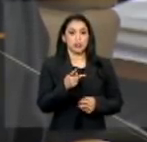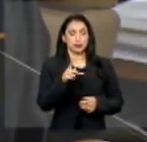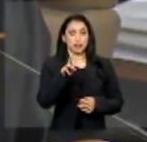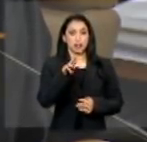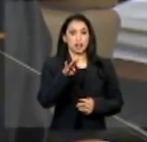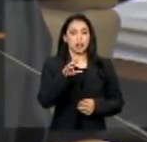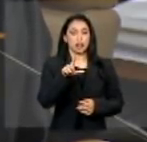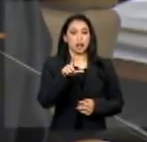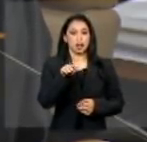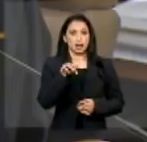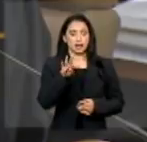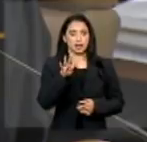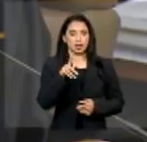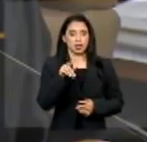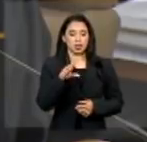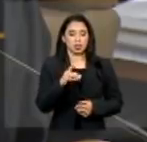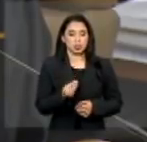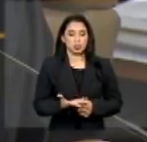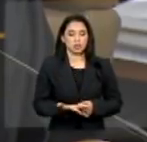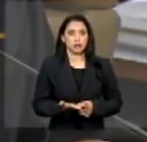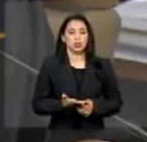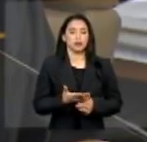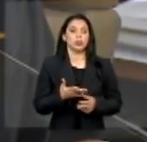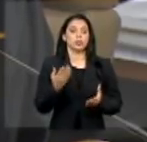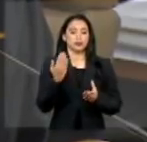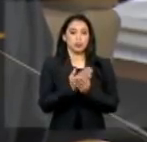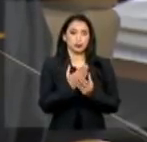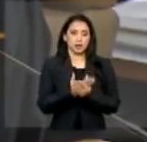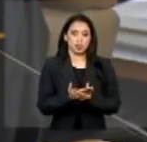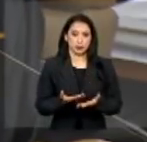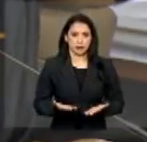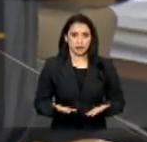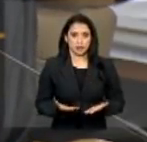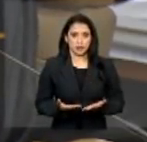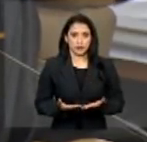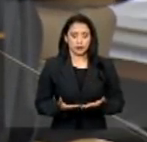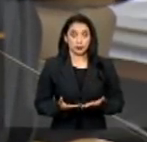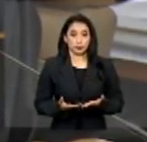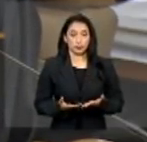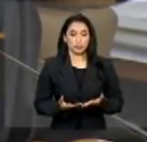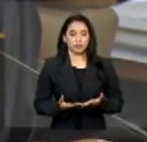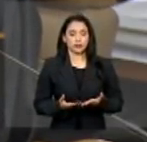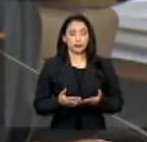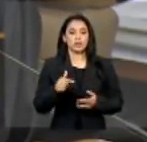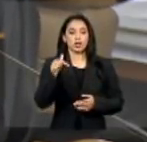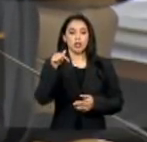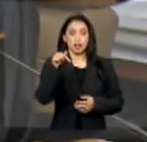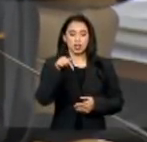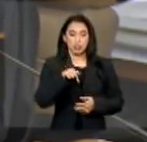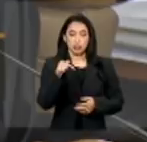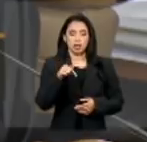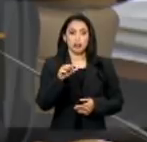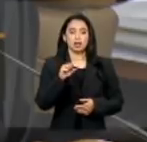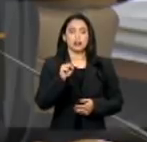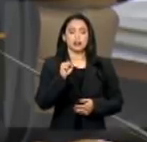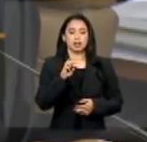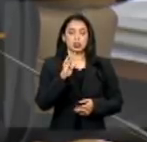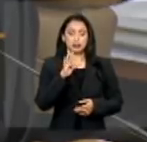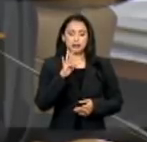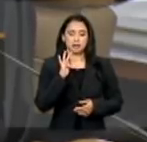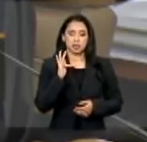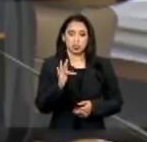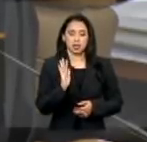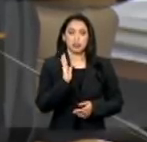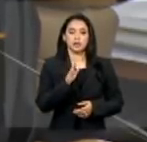declaração de nulidade processual este tribunal pleno já decidiu que a